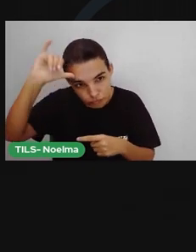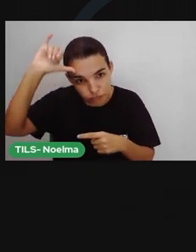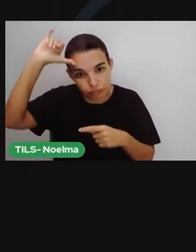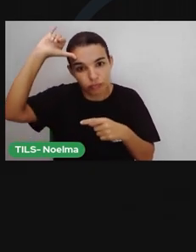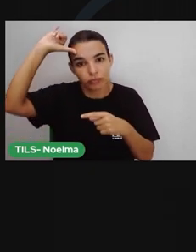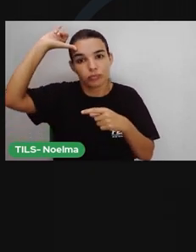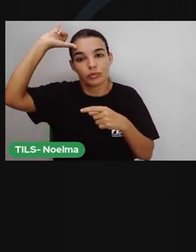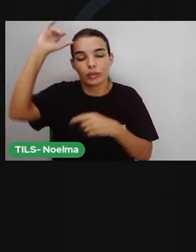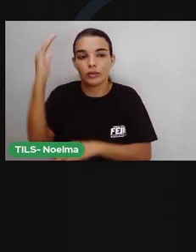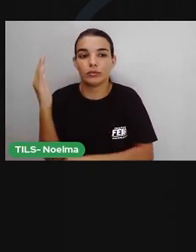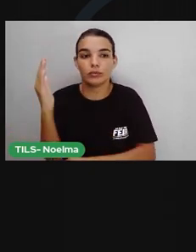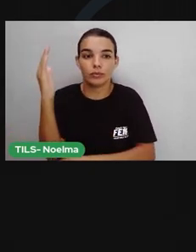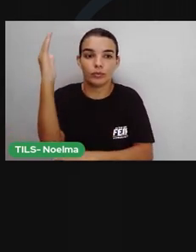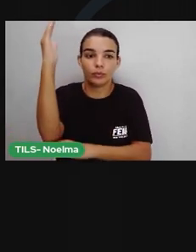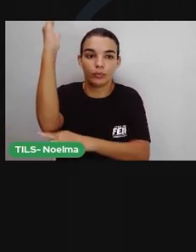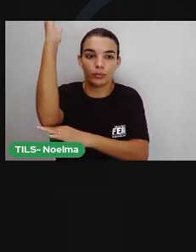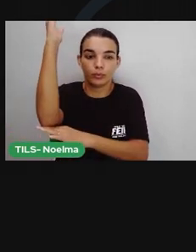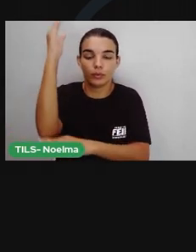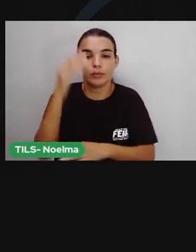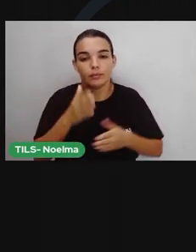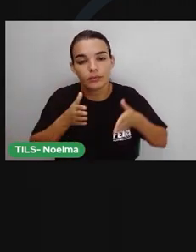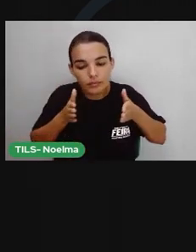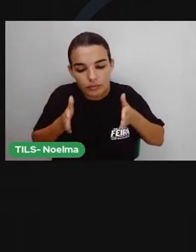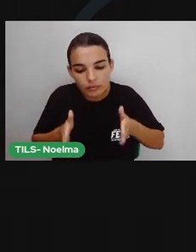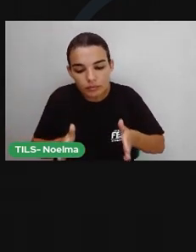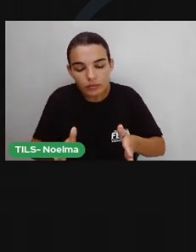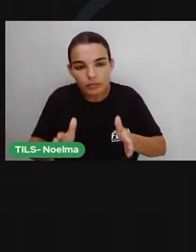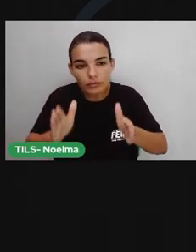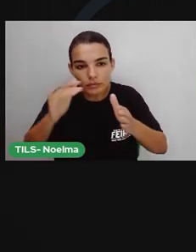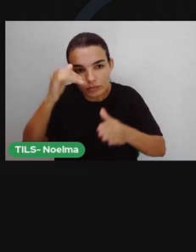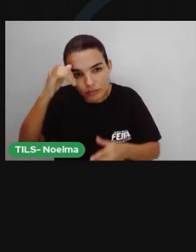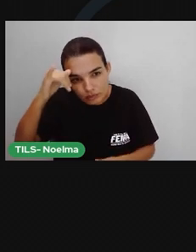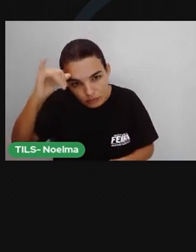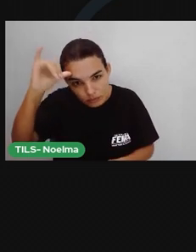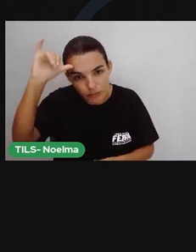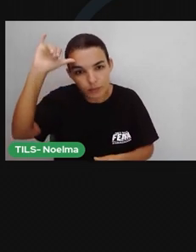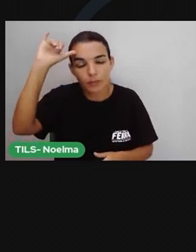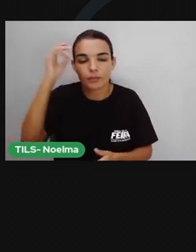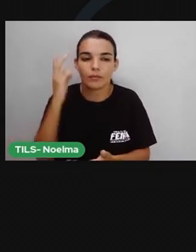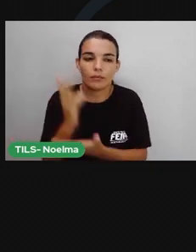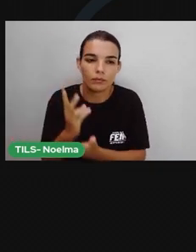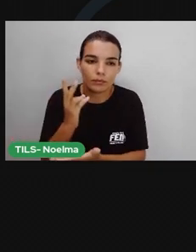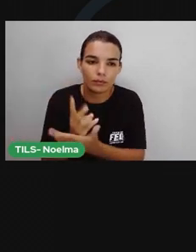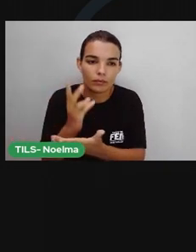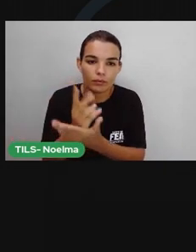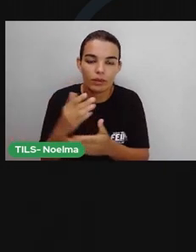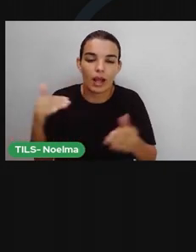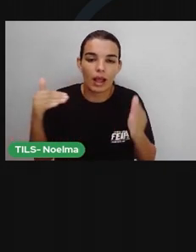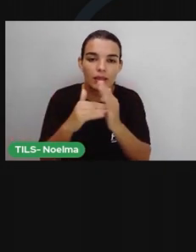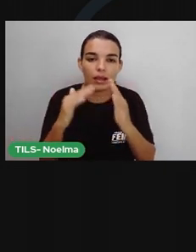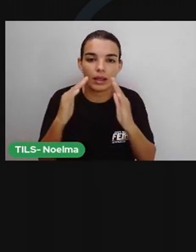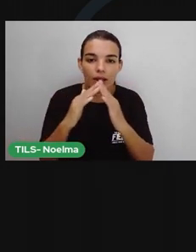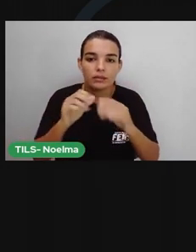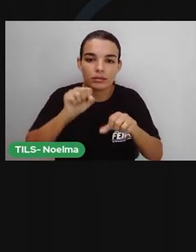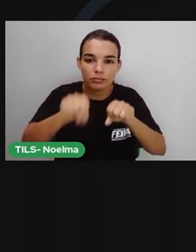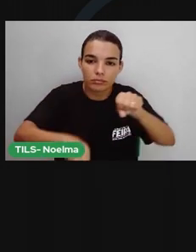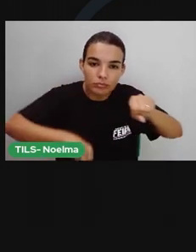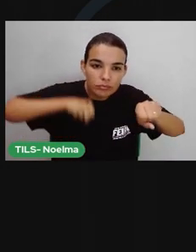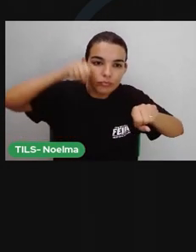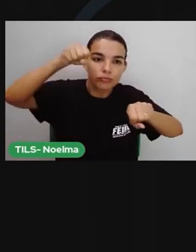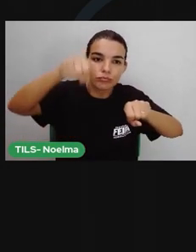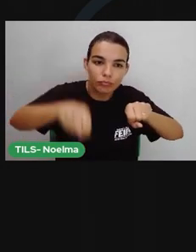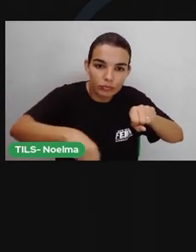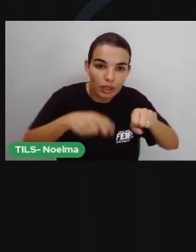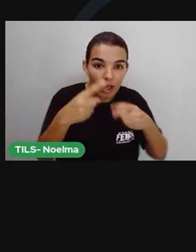cana crescida era cortada e transportada em barcas ou em carros de boi até as moendas. Nas